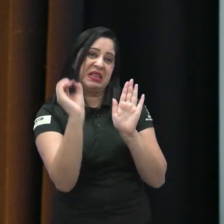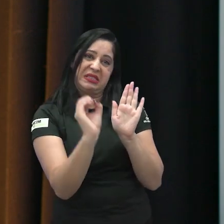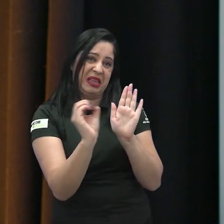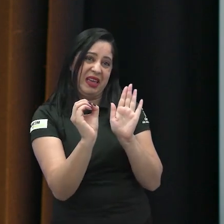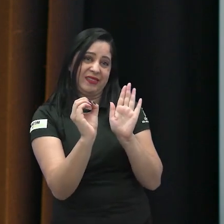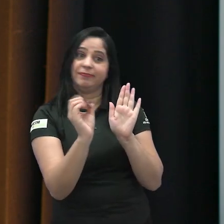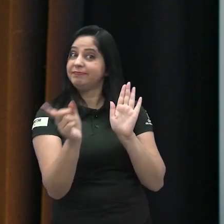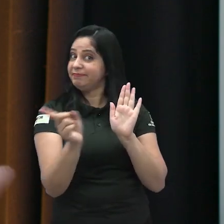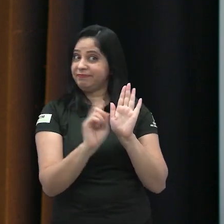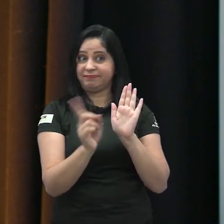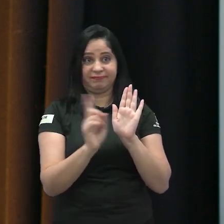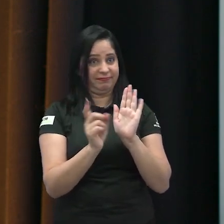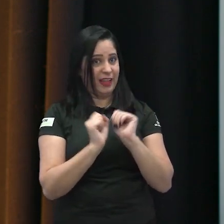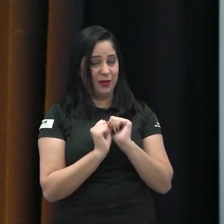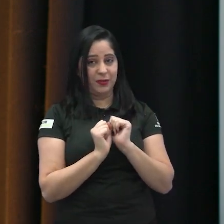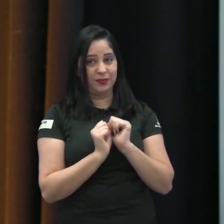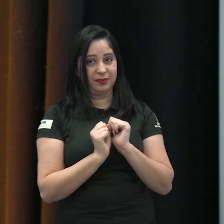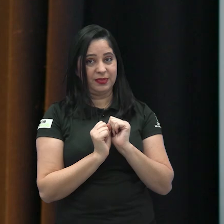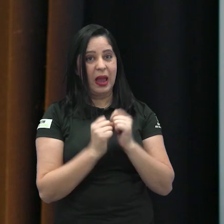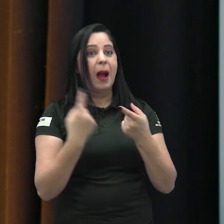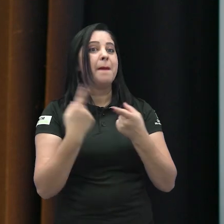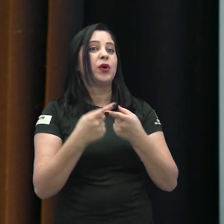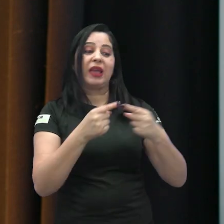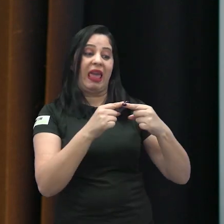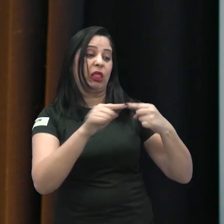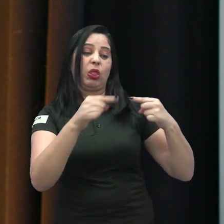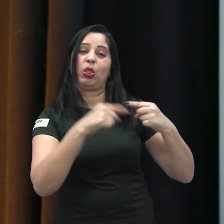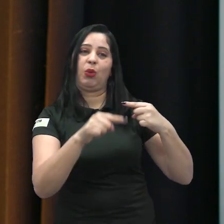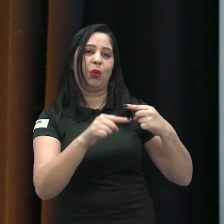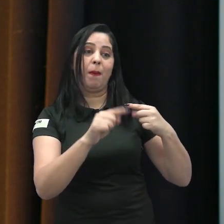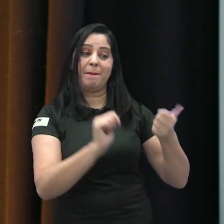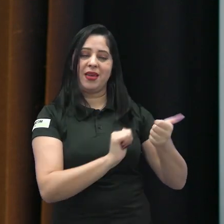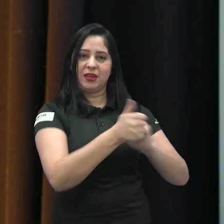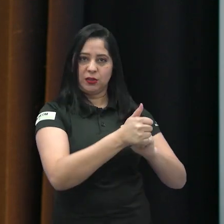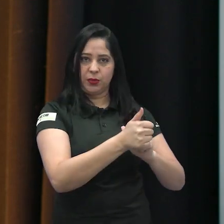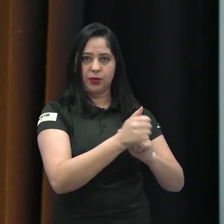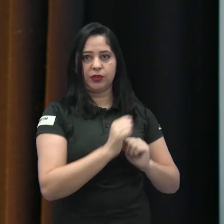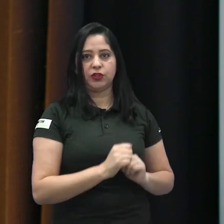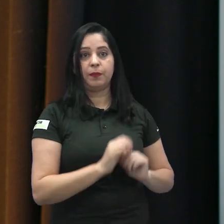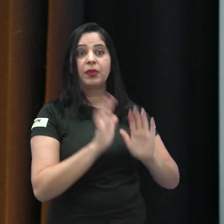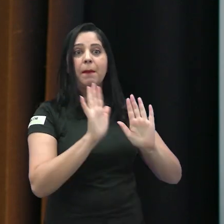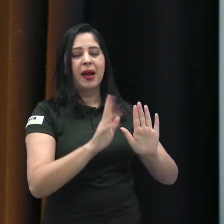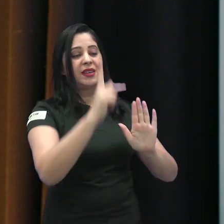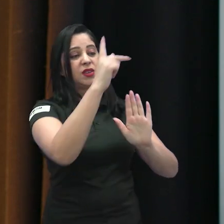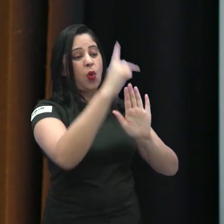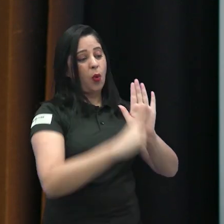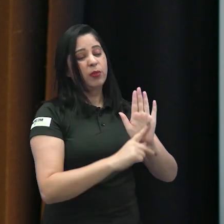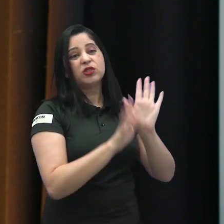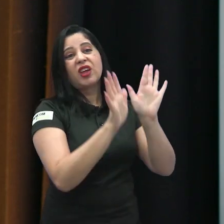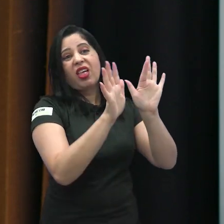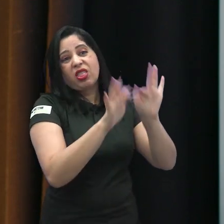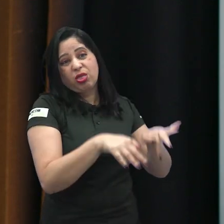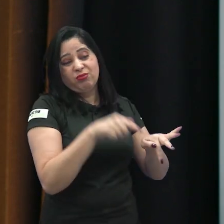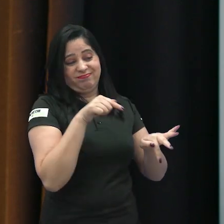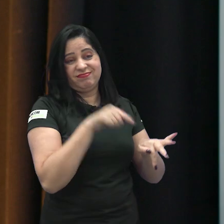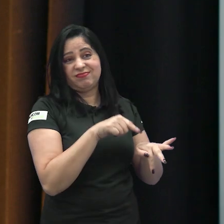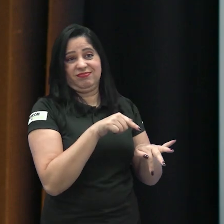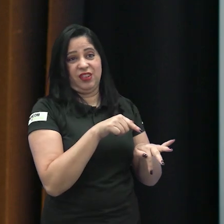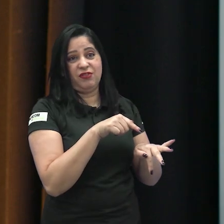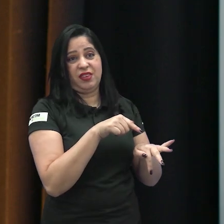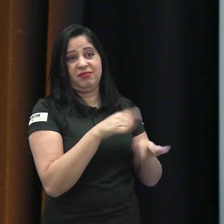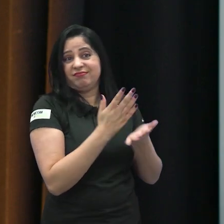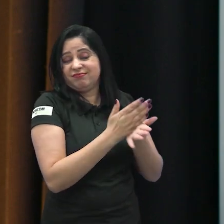ação que fosse contrária aos objetivos do esporte. E esse projeto, depois de encerrado a carreira, eu estive 4 anos à frente do Departamento de